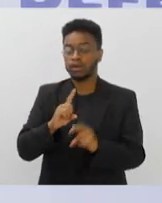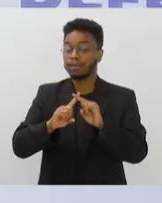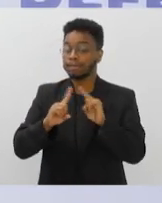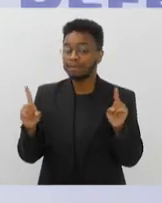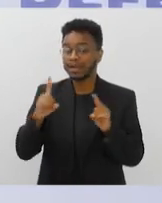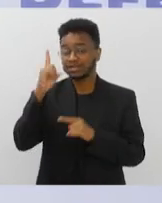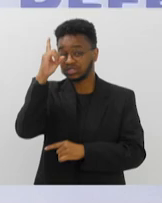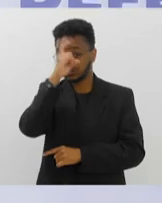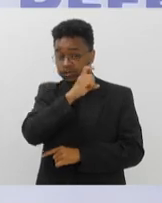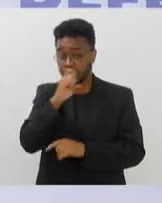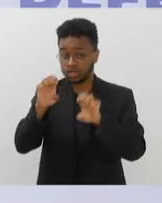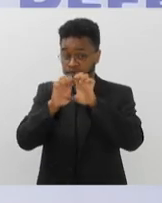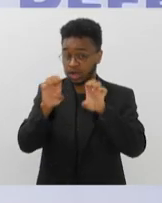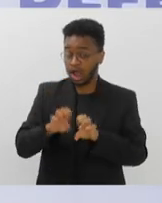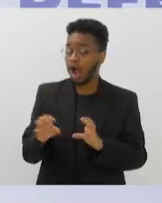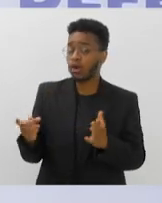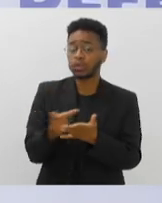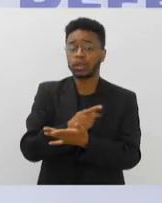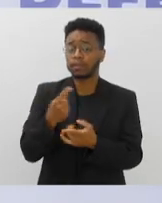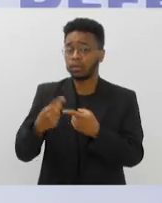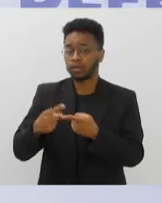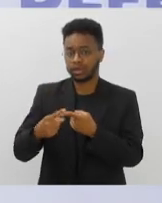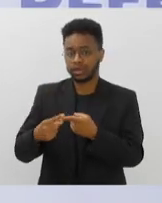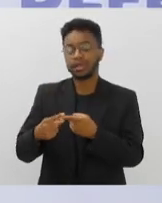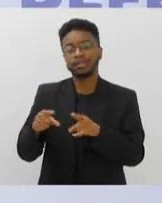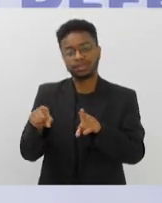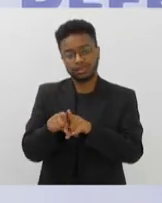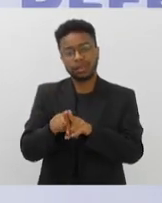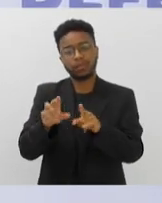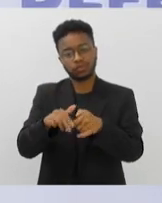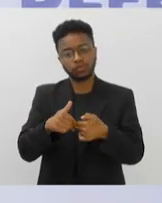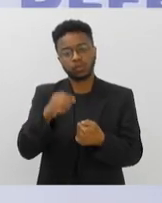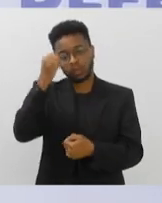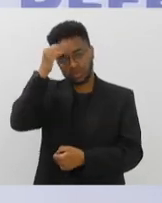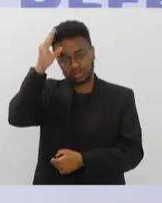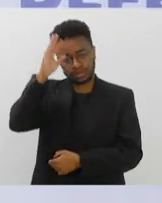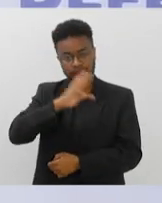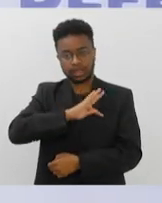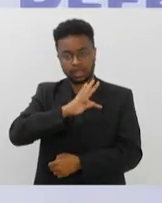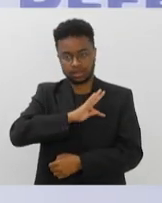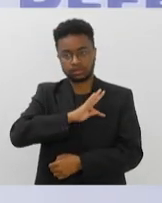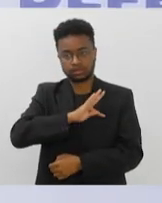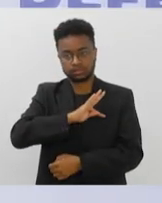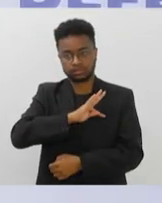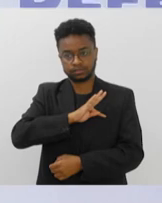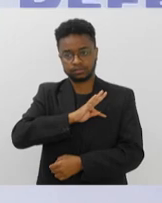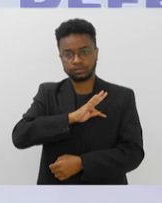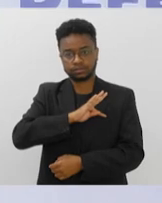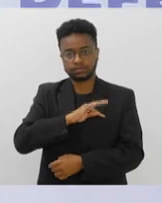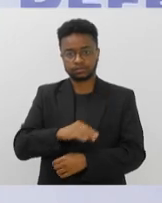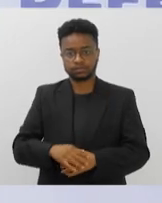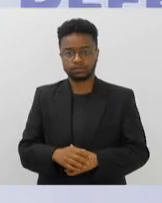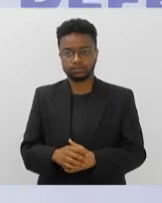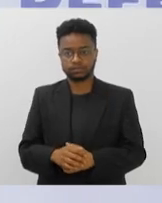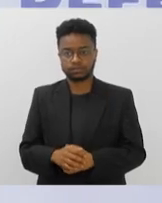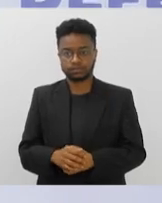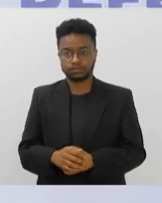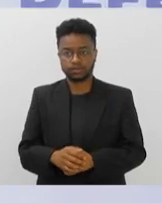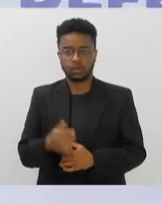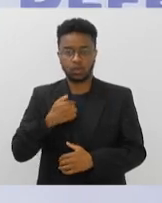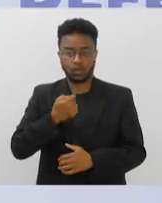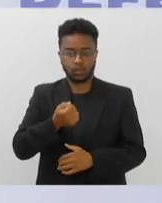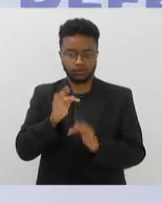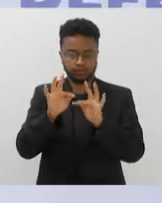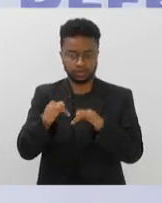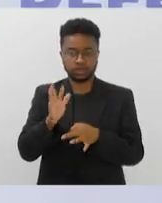dificuldades de estruturas perpassam também por um conhecimento técnico e como já já já me eh rumo aqui pro final